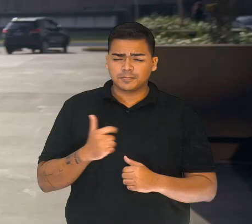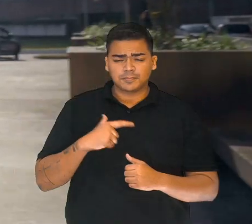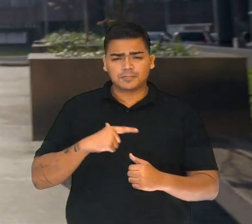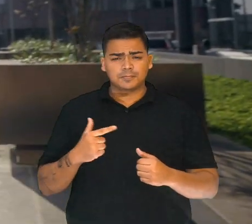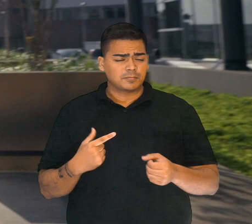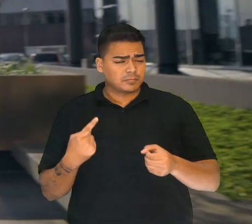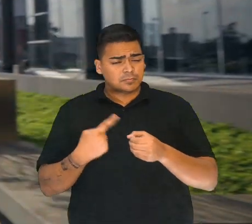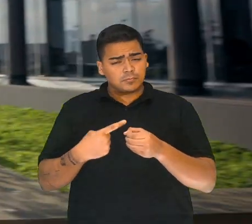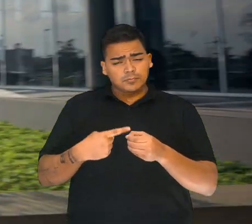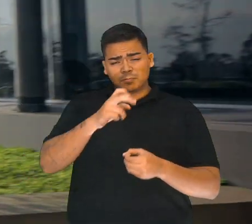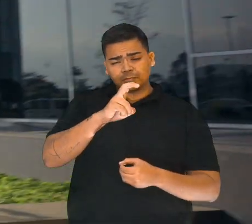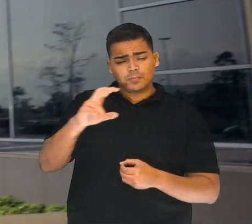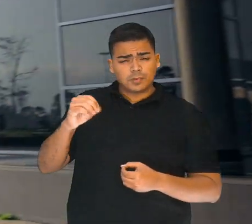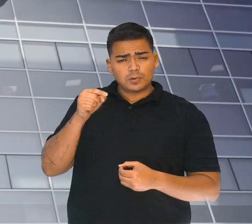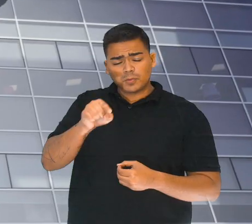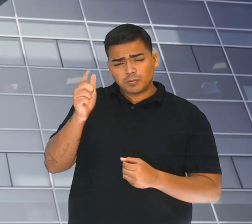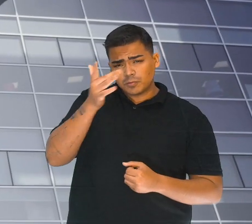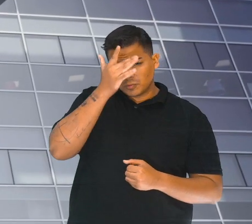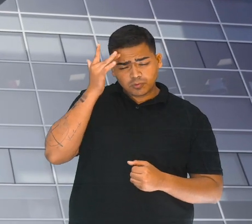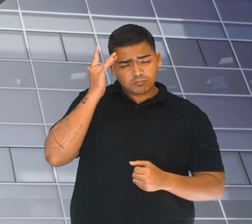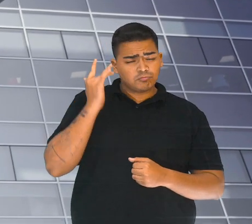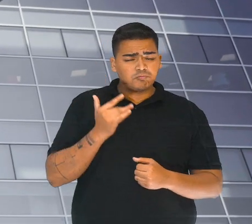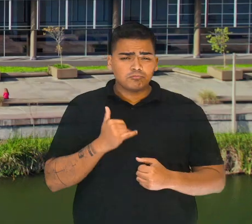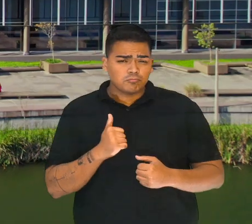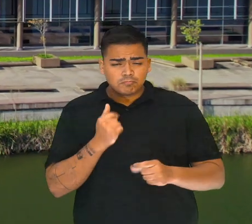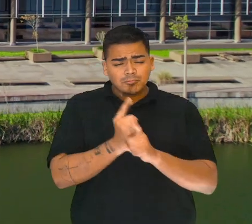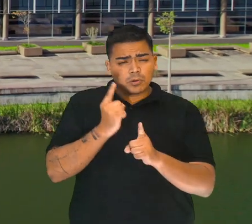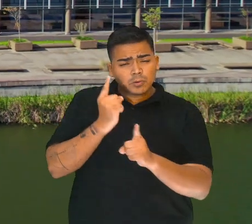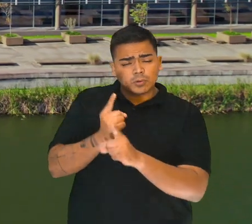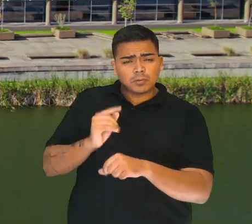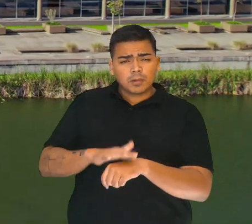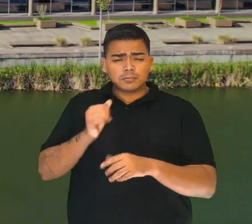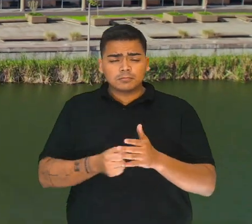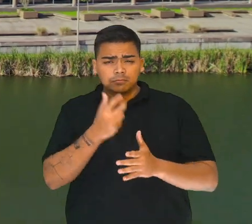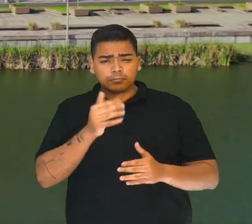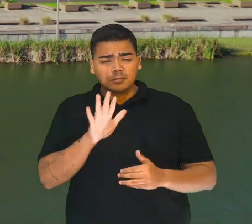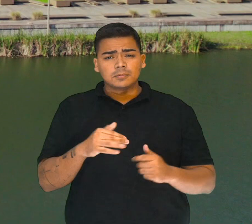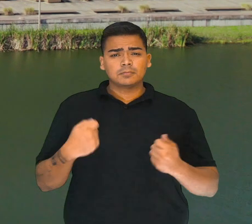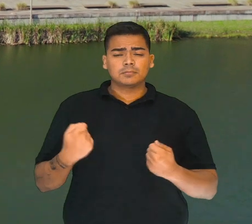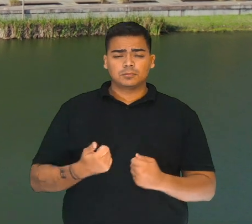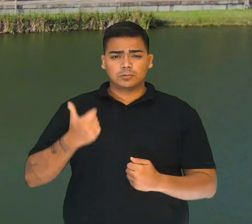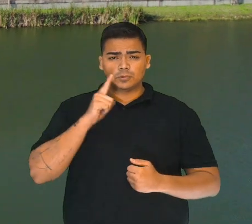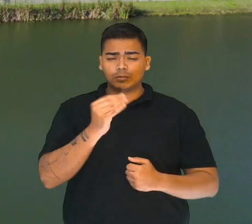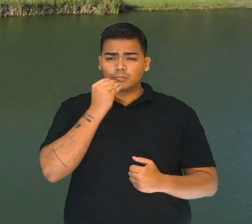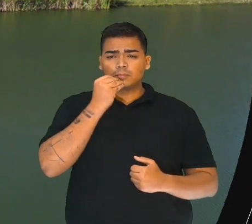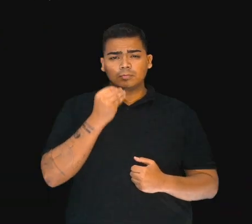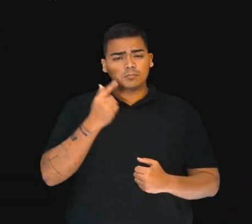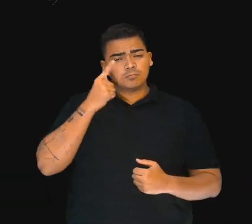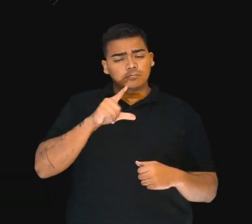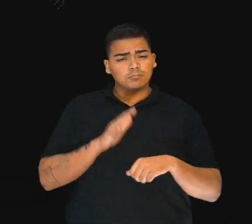Florianópolis é uma cidade pequena, tem 500 mil habitantes, né? Então as pessoas tendem a se encontrar mais vezes, mas precisam ter espaços para promover essas